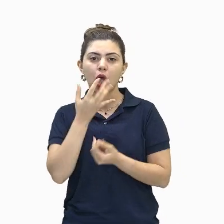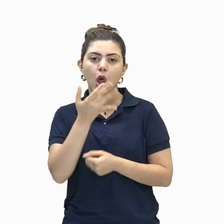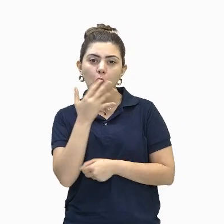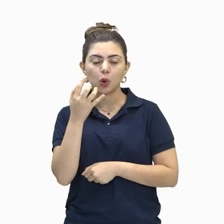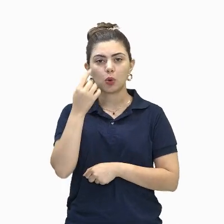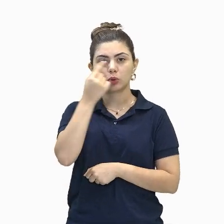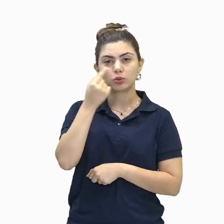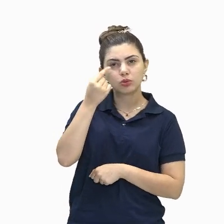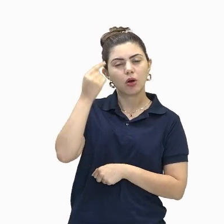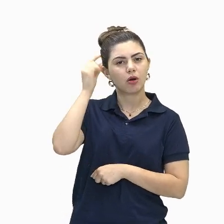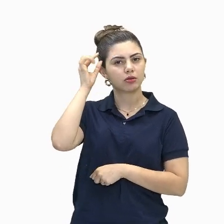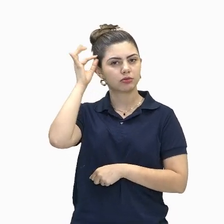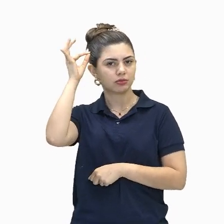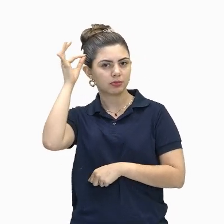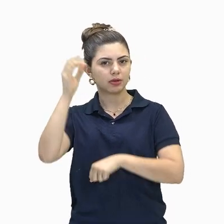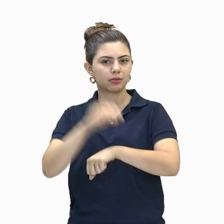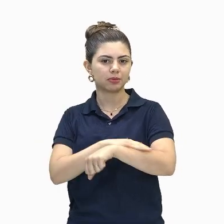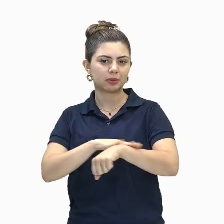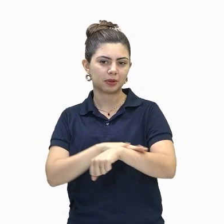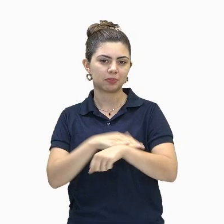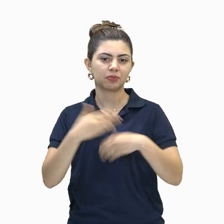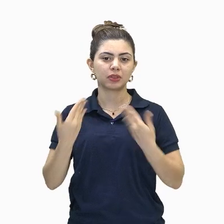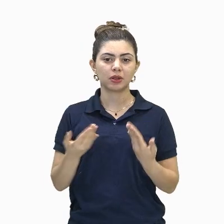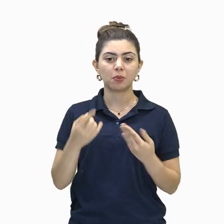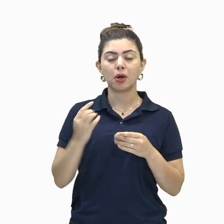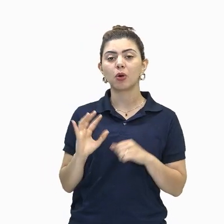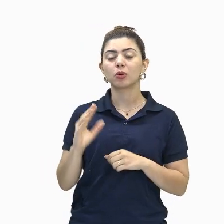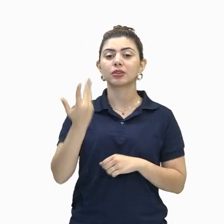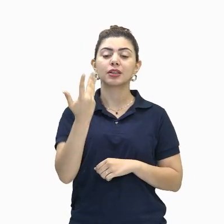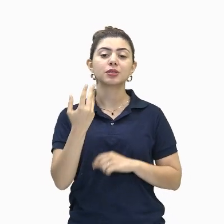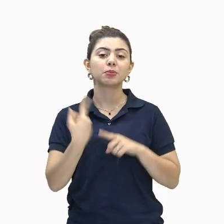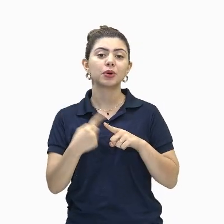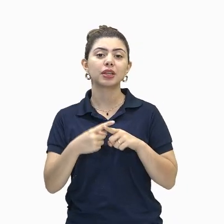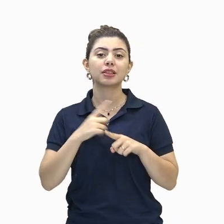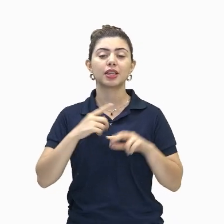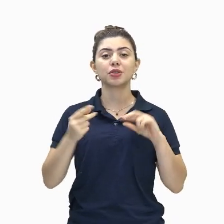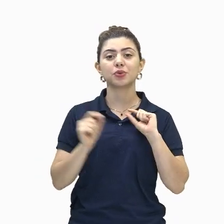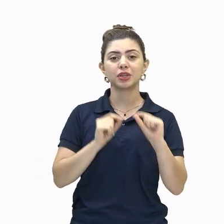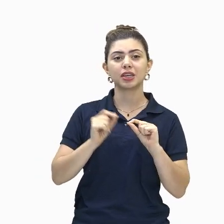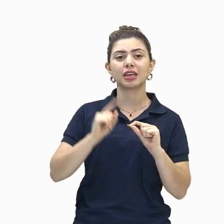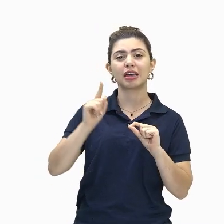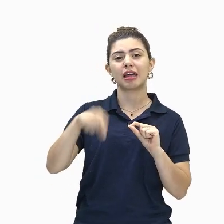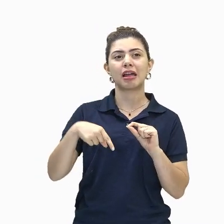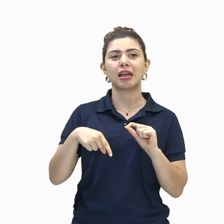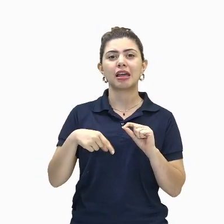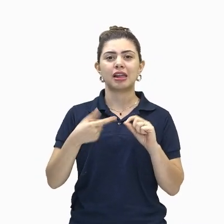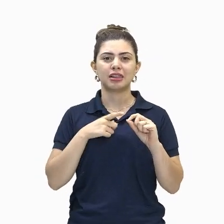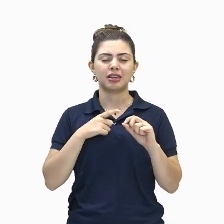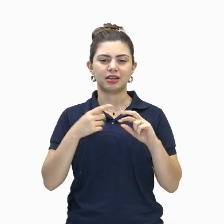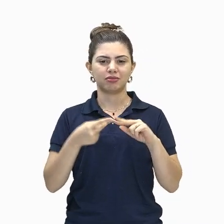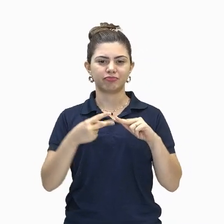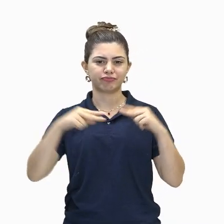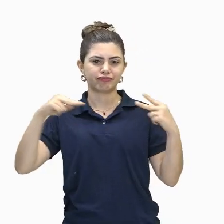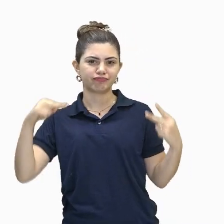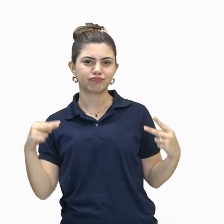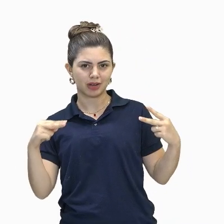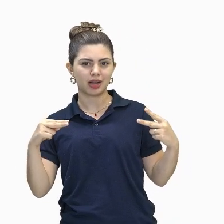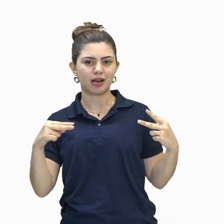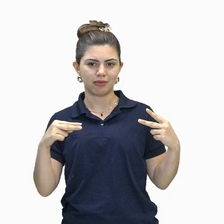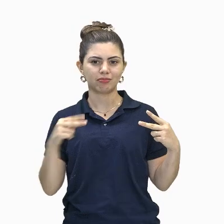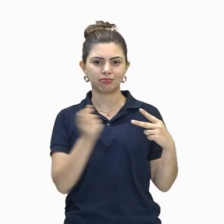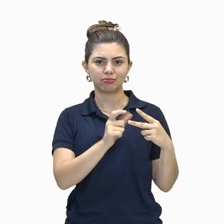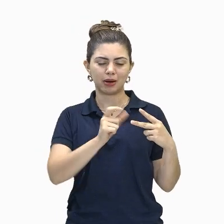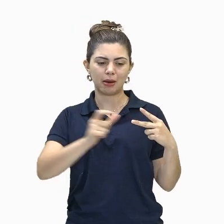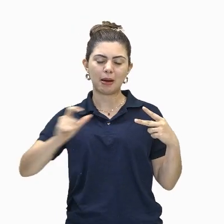Essa condição ela é causada por uma mutação em genes responsáveis pela produção de melanina, que está diretamente ligada à herança